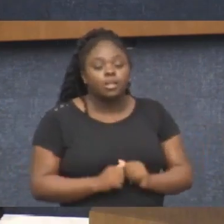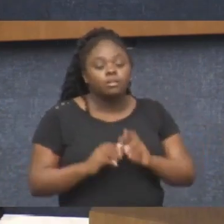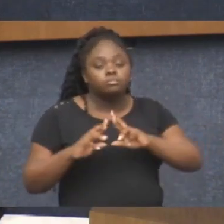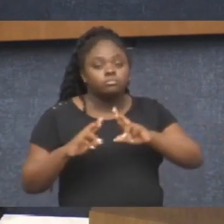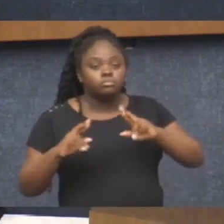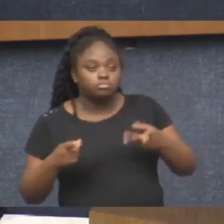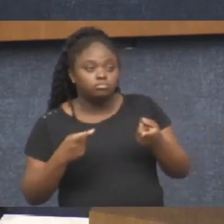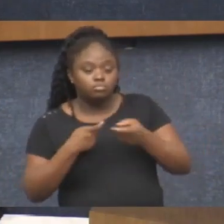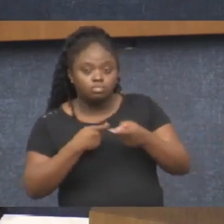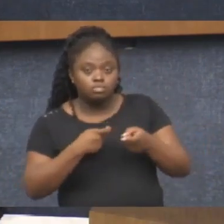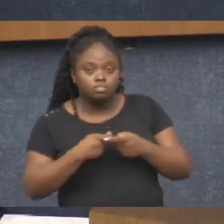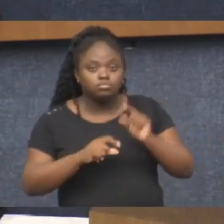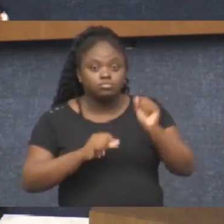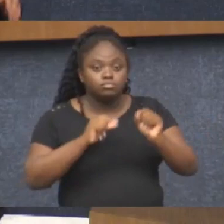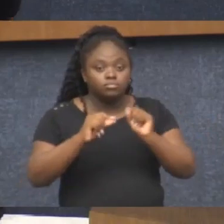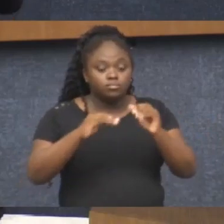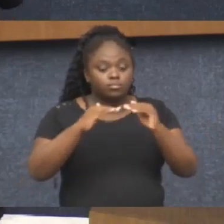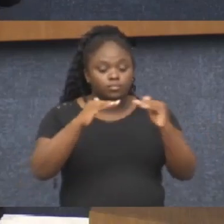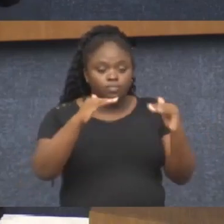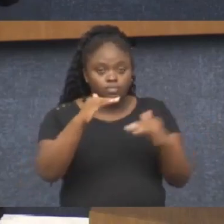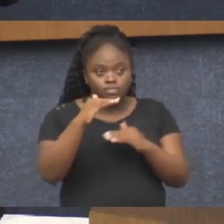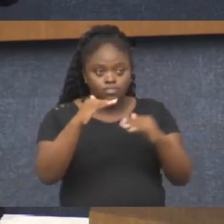permanecem mais no extrato de baixo risco.